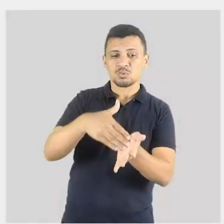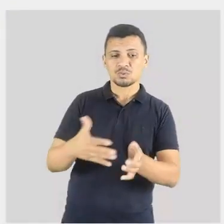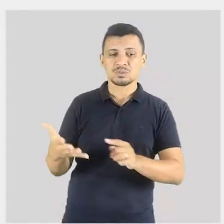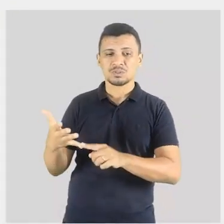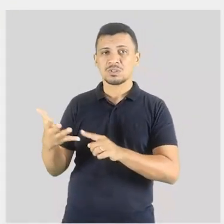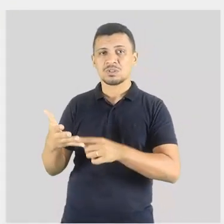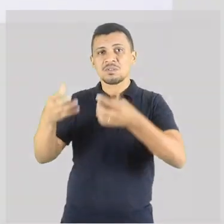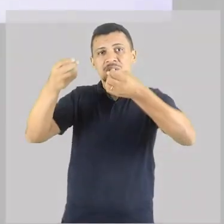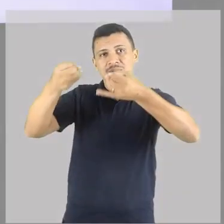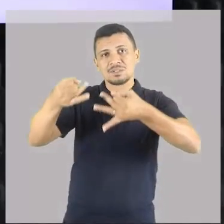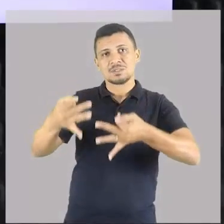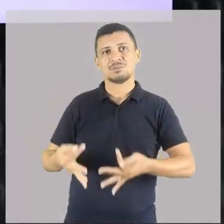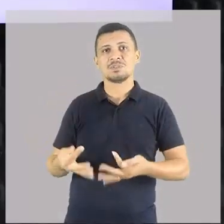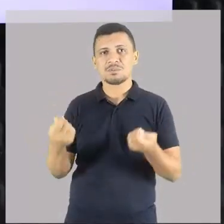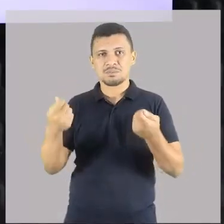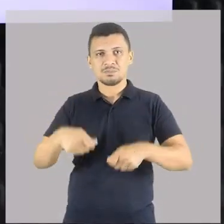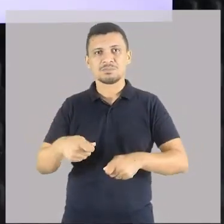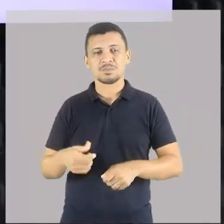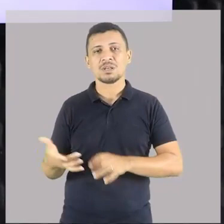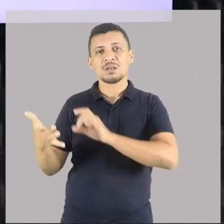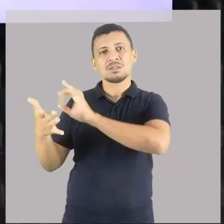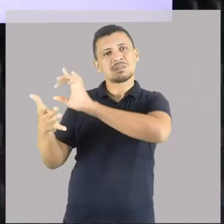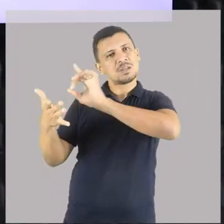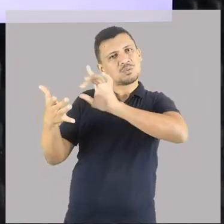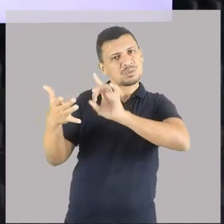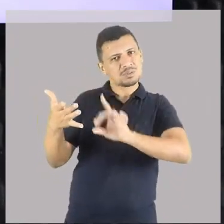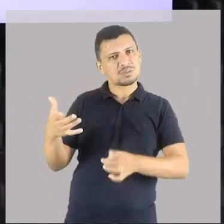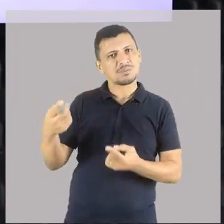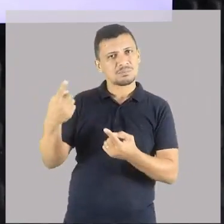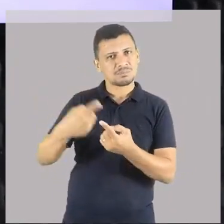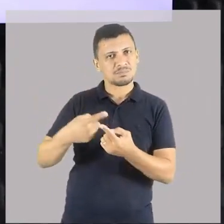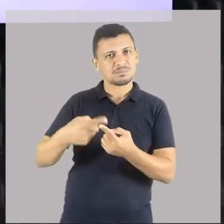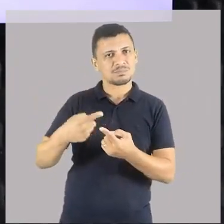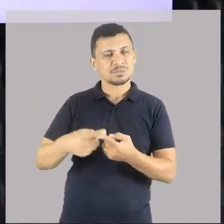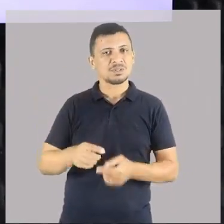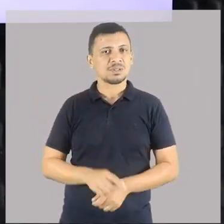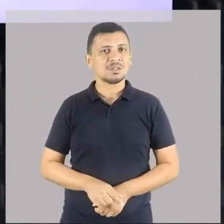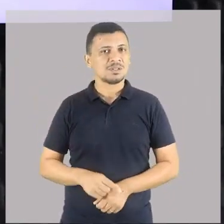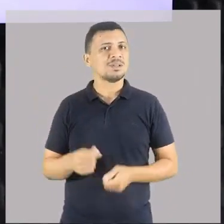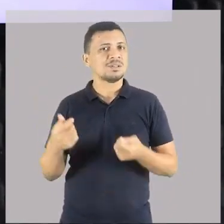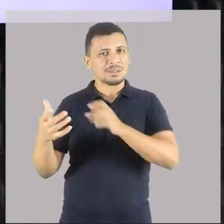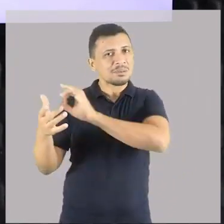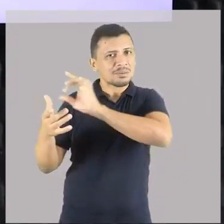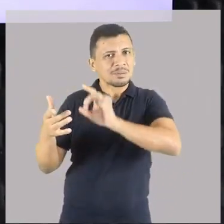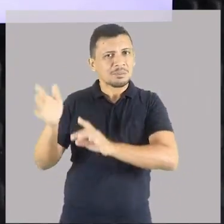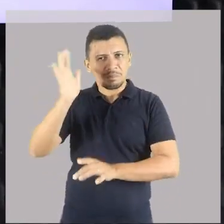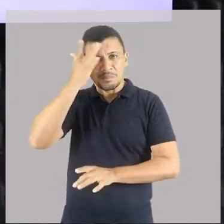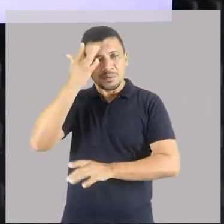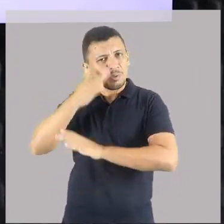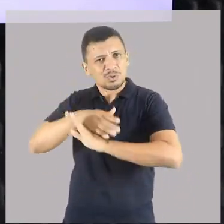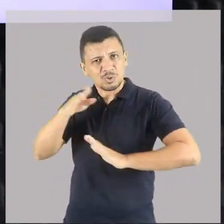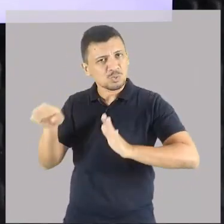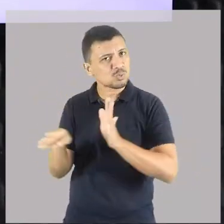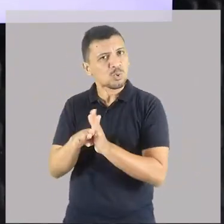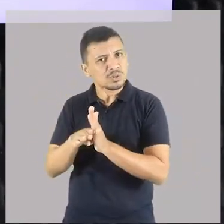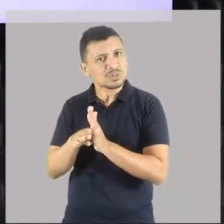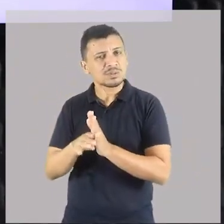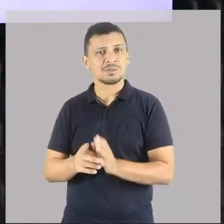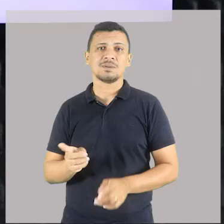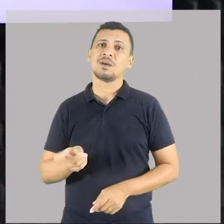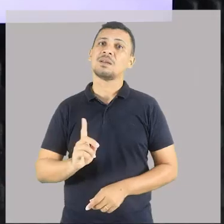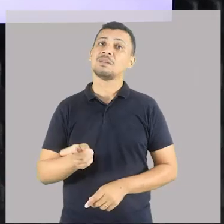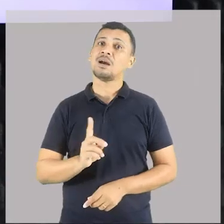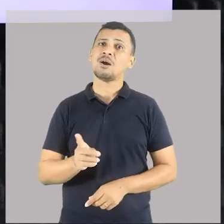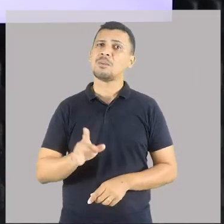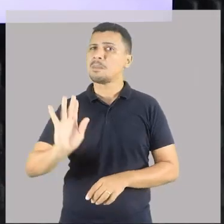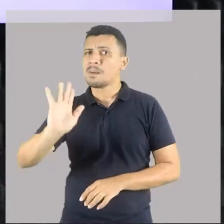e explicativas. São 5 classificações. Ah, Josefina, eu vou ter que memorizar todas. Na verdade, não é a questão de